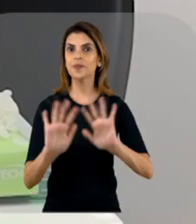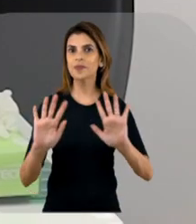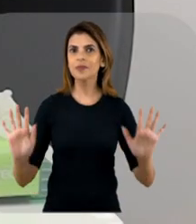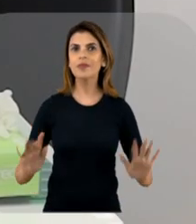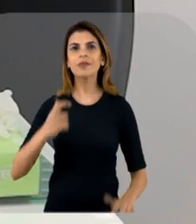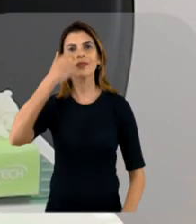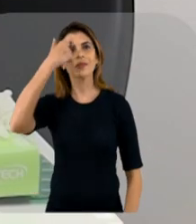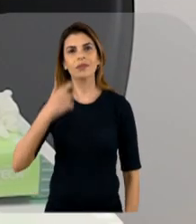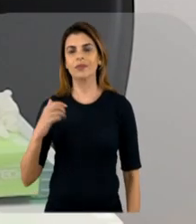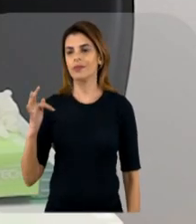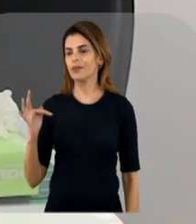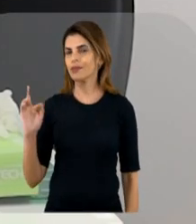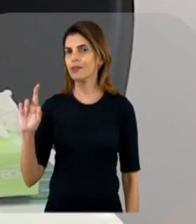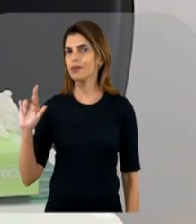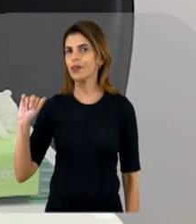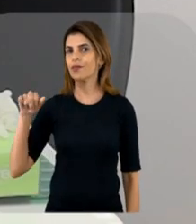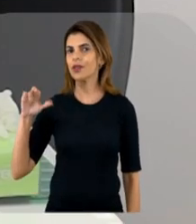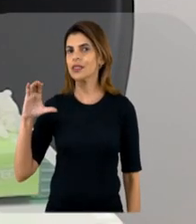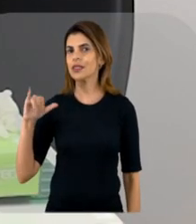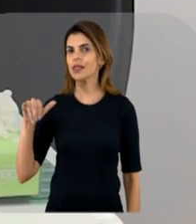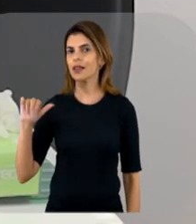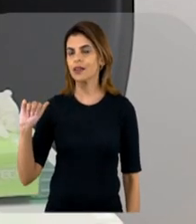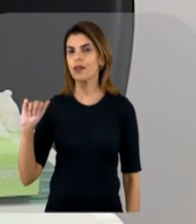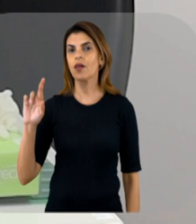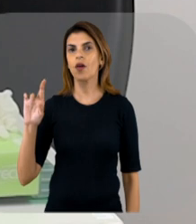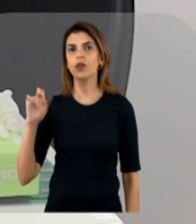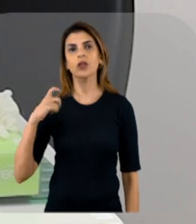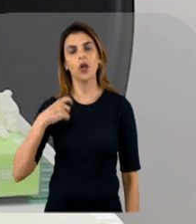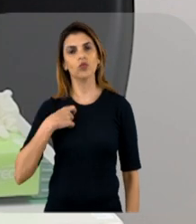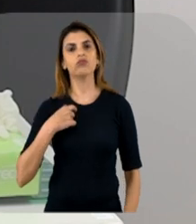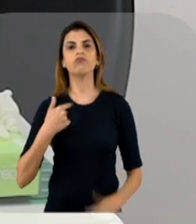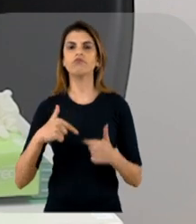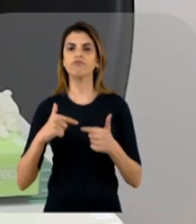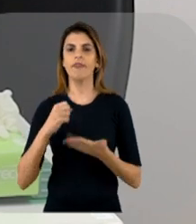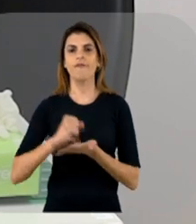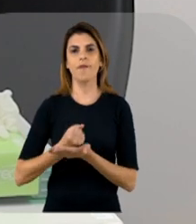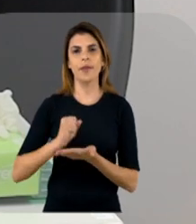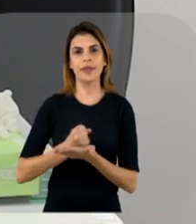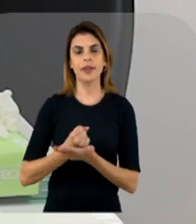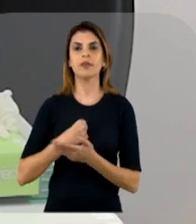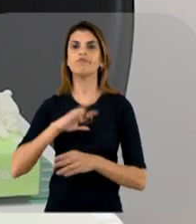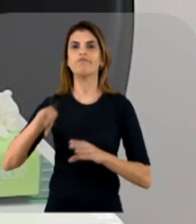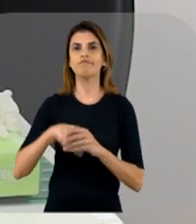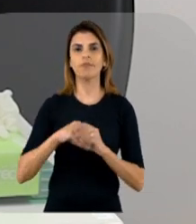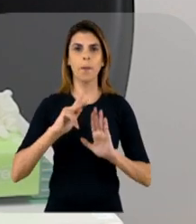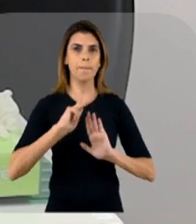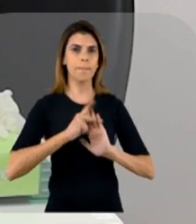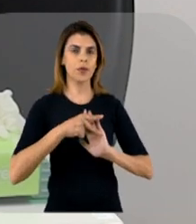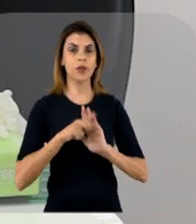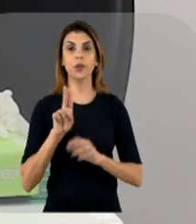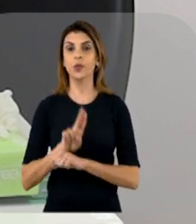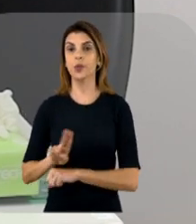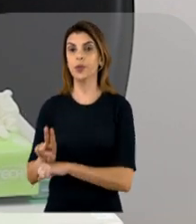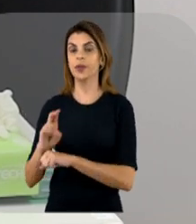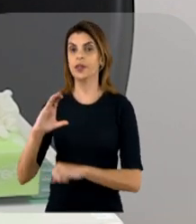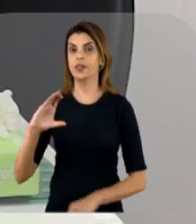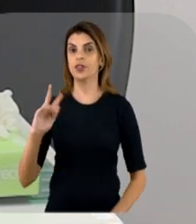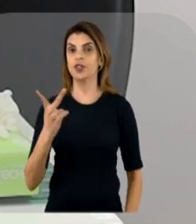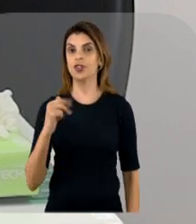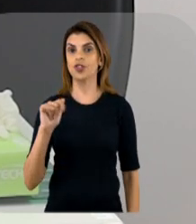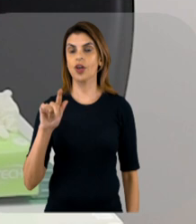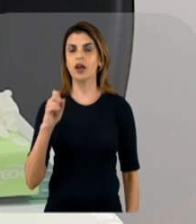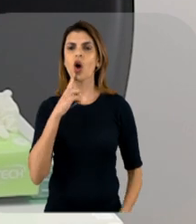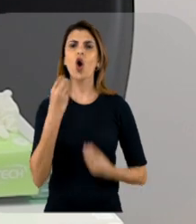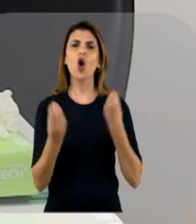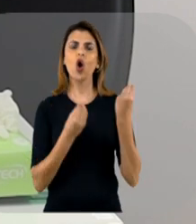Olá eu sou a Luciana Rosa farmacêutica integrante do projeto cuida das Chagas eu vou apresentar para vocês como que nós